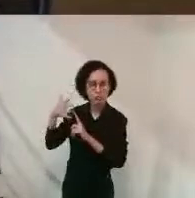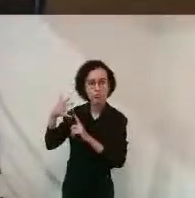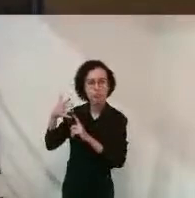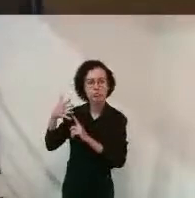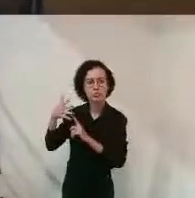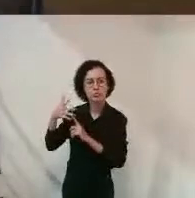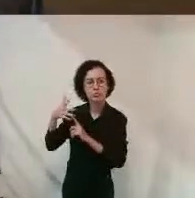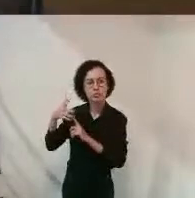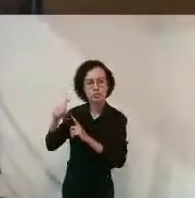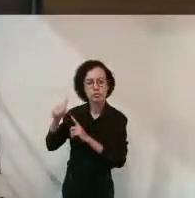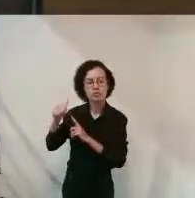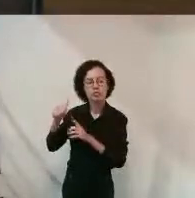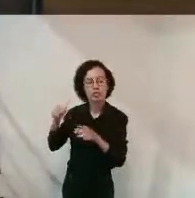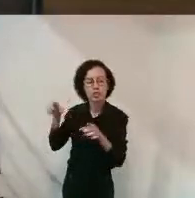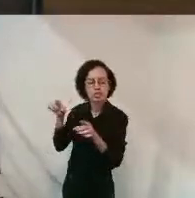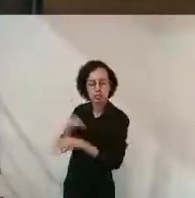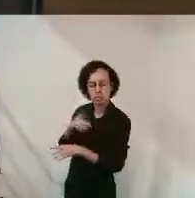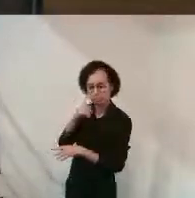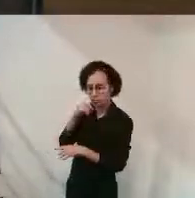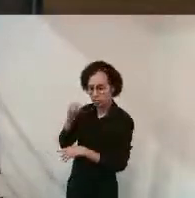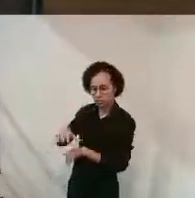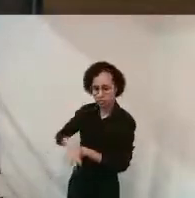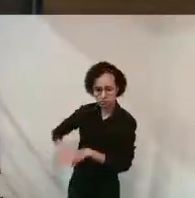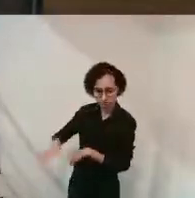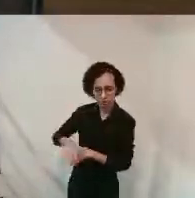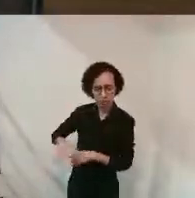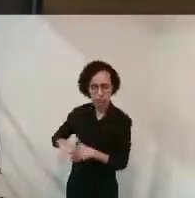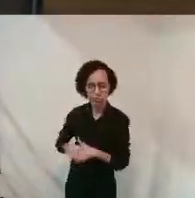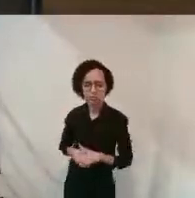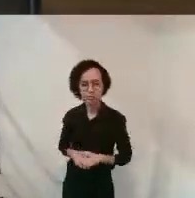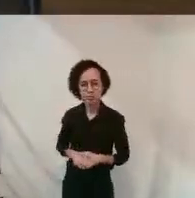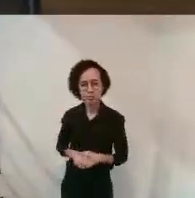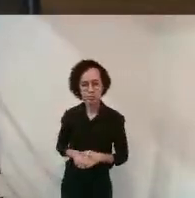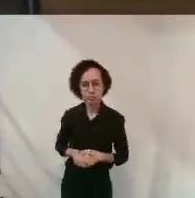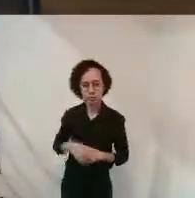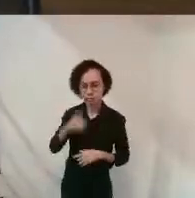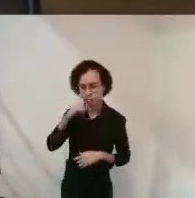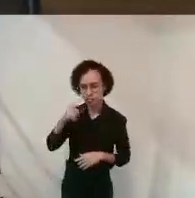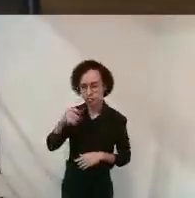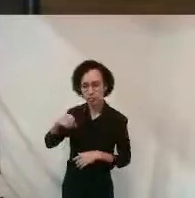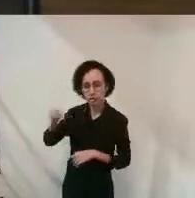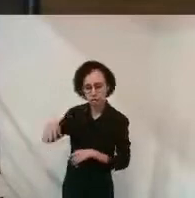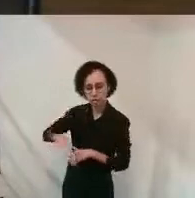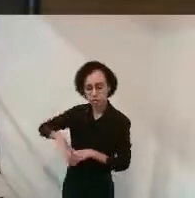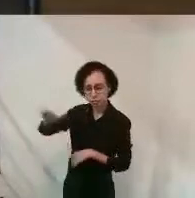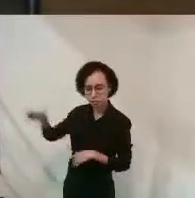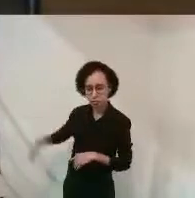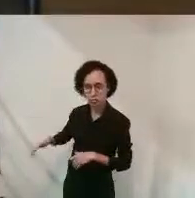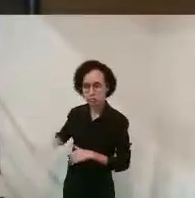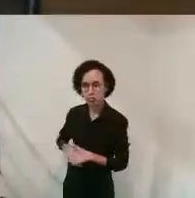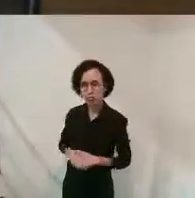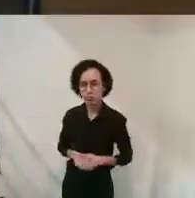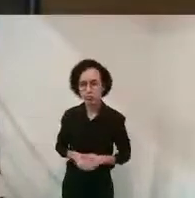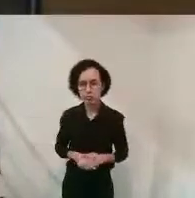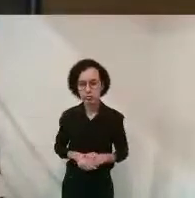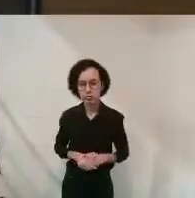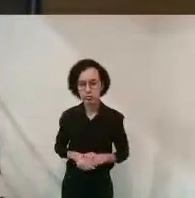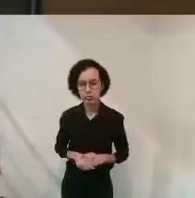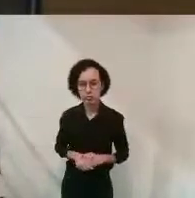eixo temático encerramento dos lixões. É aqui? Meu. Aqui.